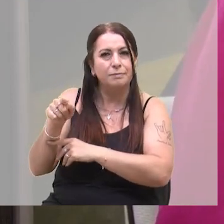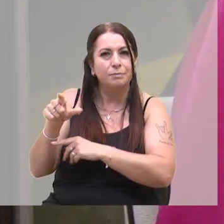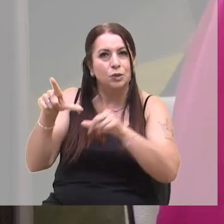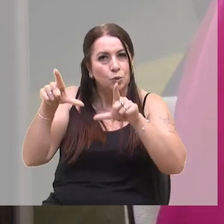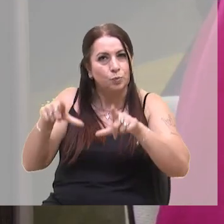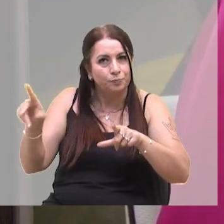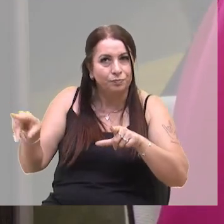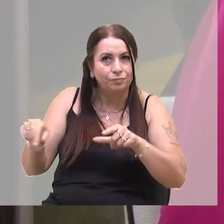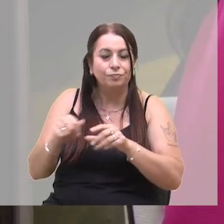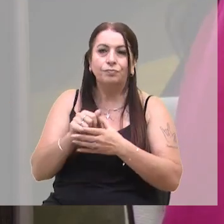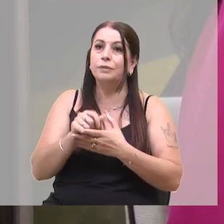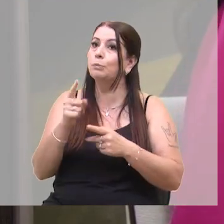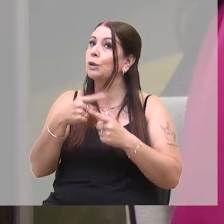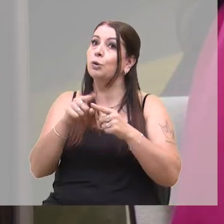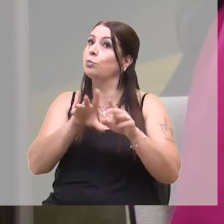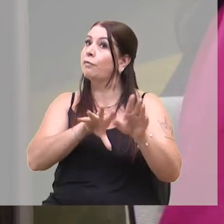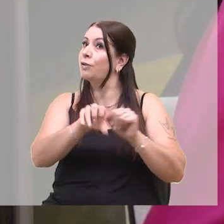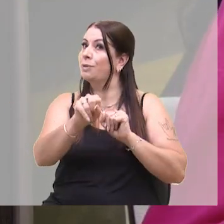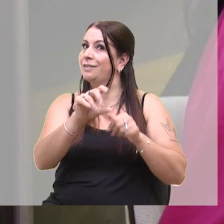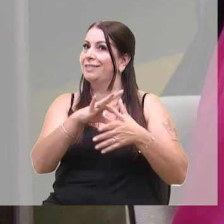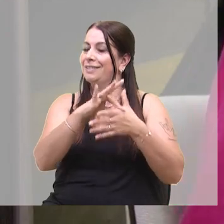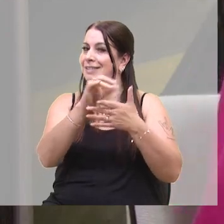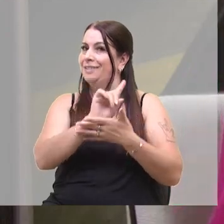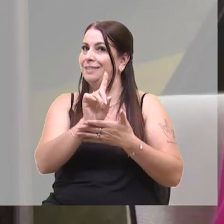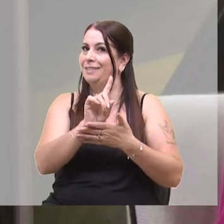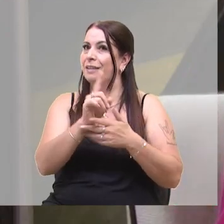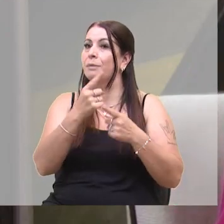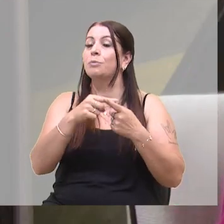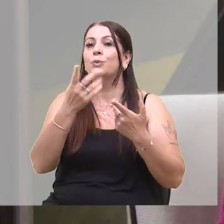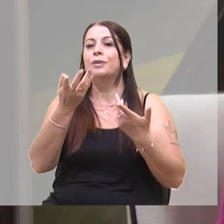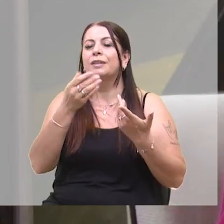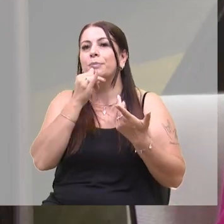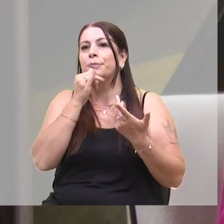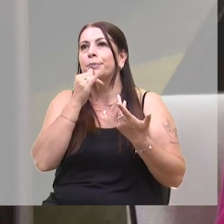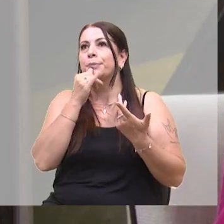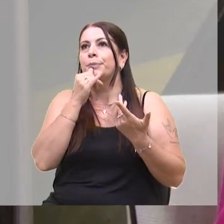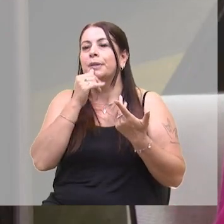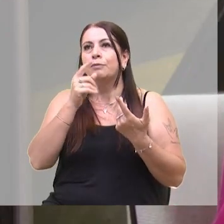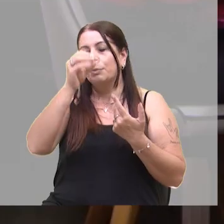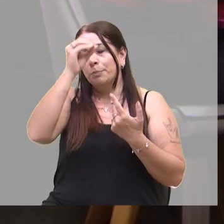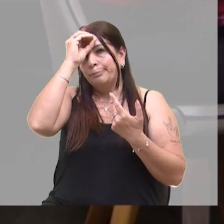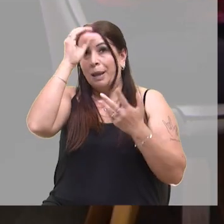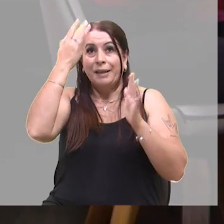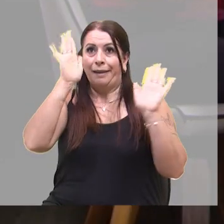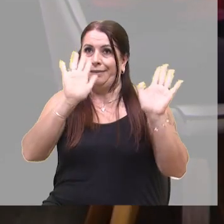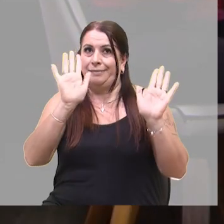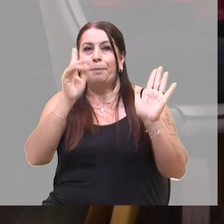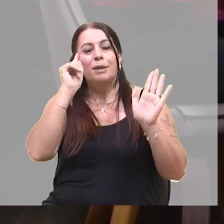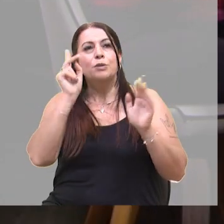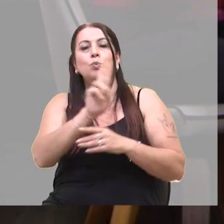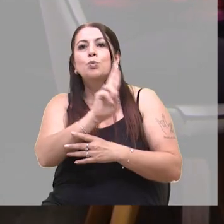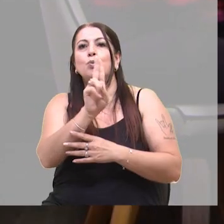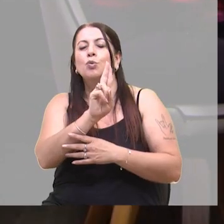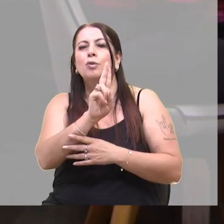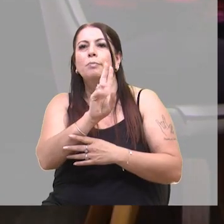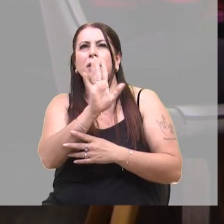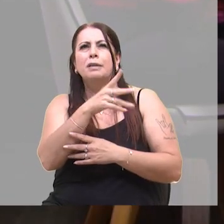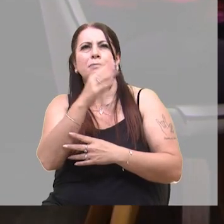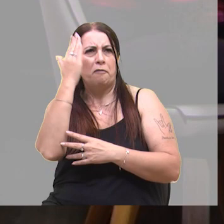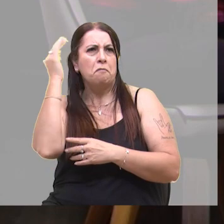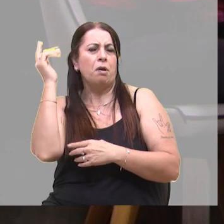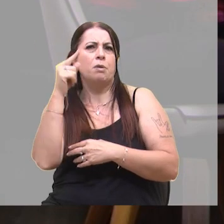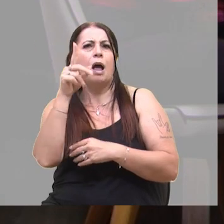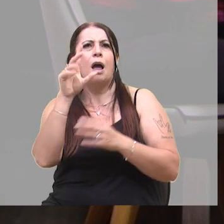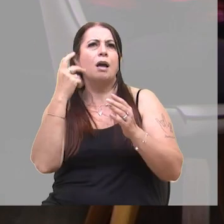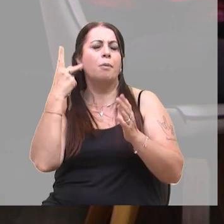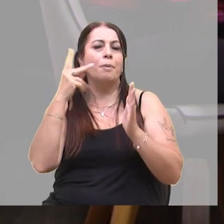mulheres, em buscar mulheres que sejam lideranças, em preparar mulheres para esses lugares. Porque aí você não está formando lideranças, porque daqui a pouco